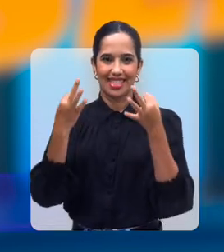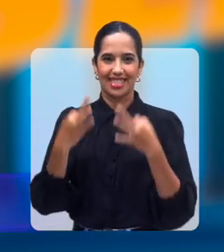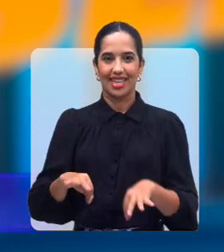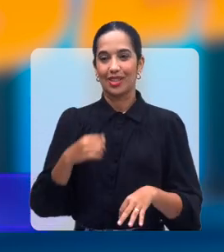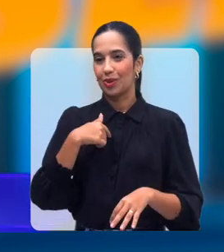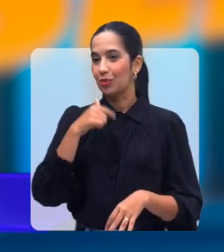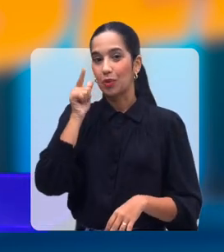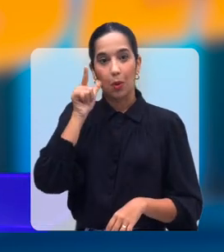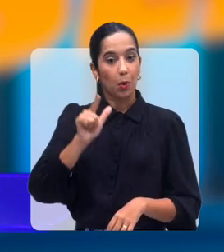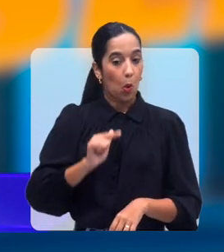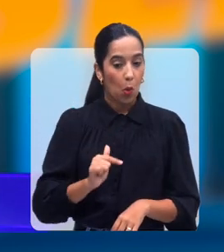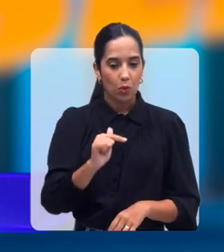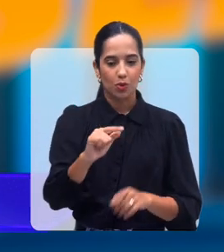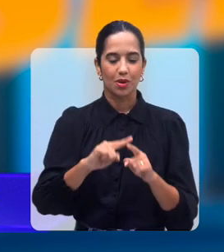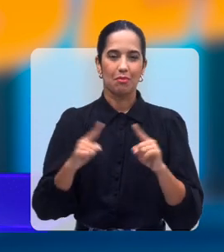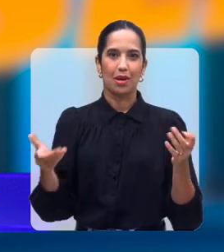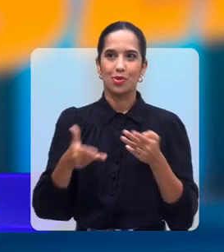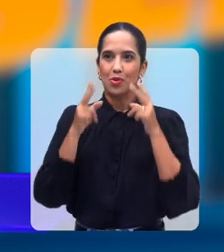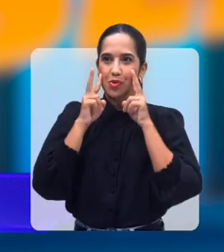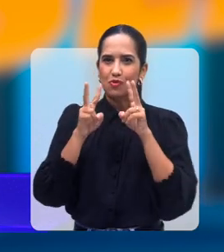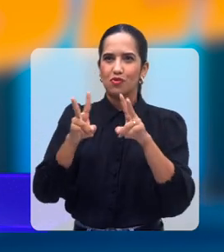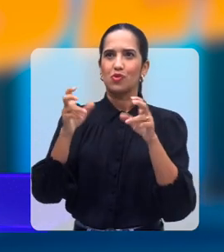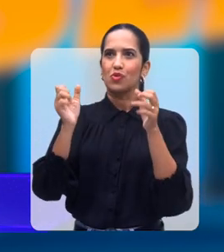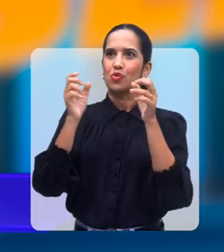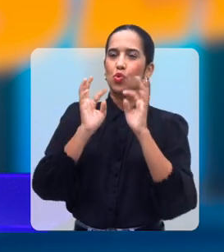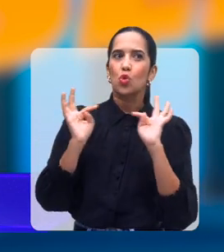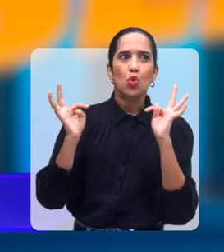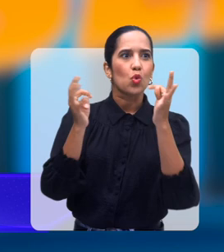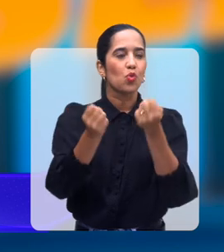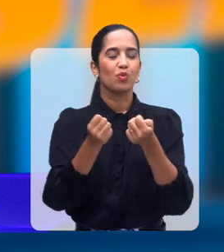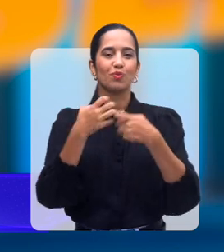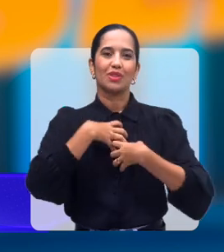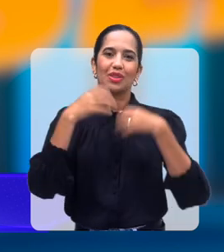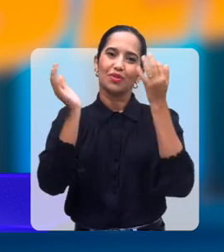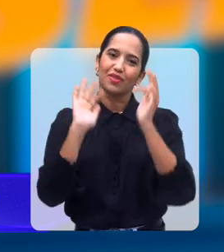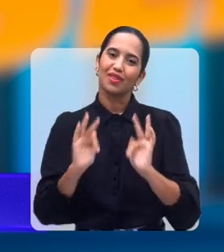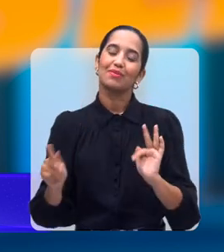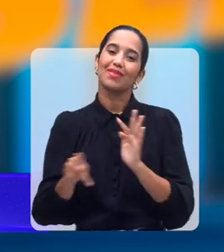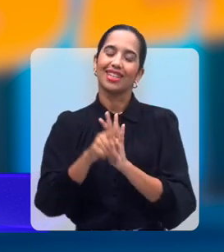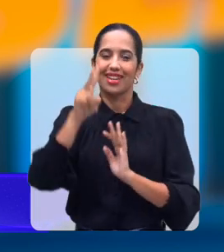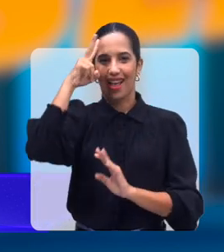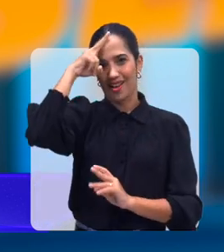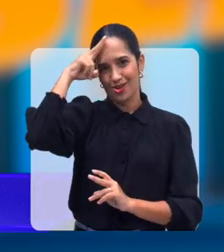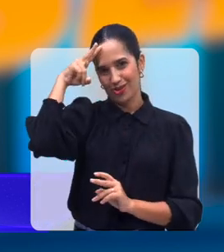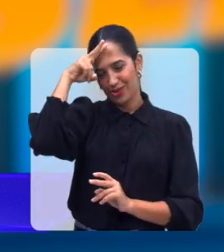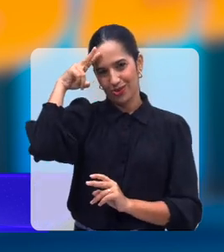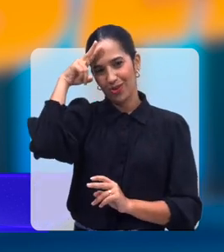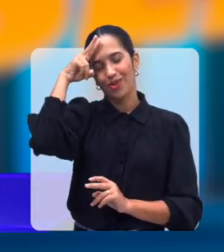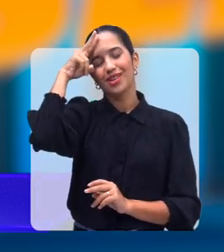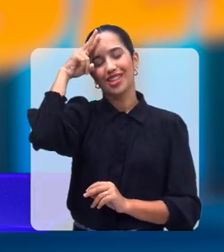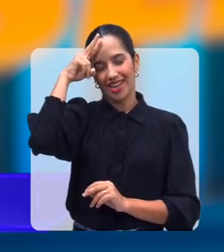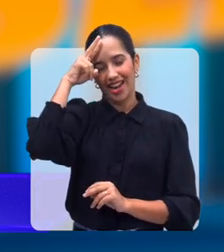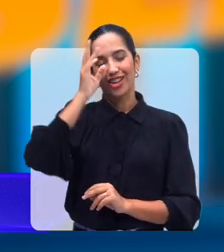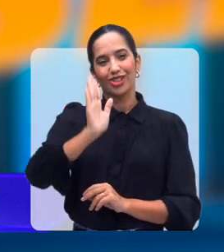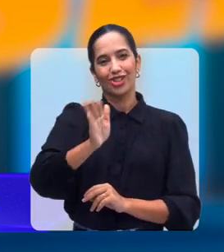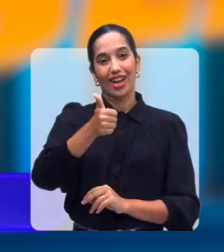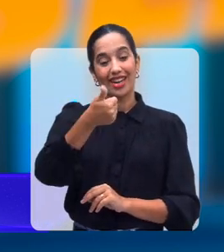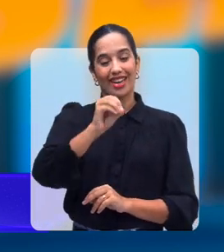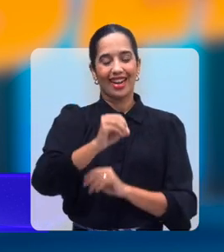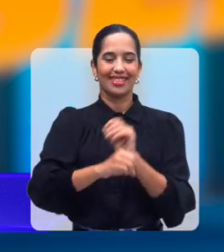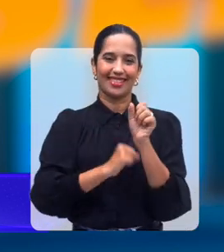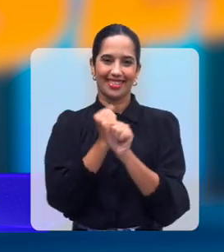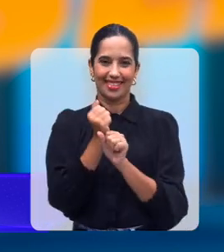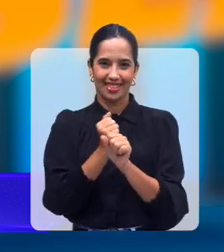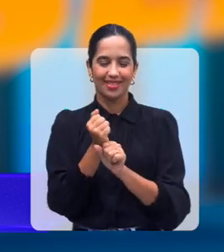pude continuar, mas estou muito feliz e honrada por ter feito parte dessa história, que completa 10